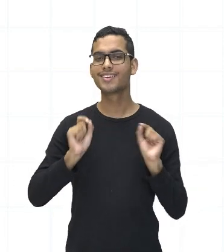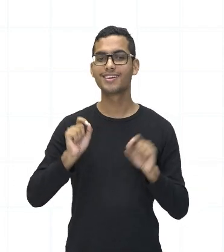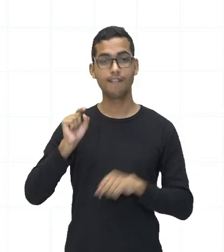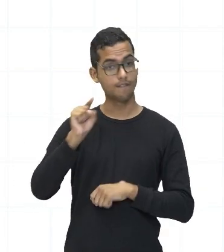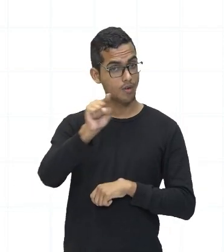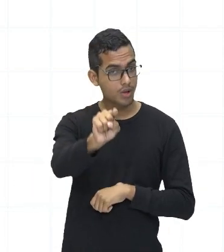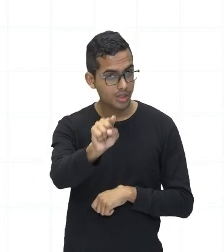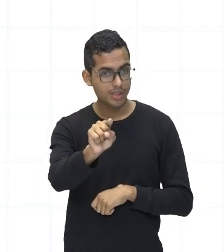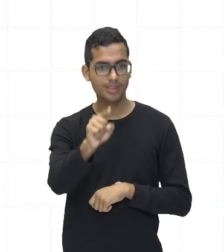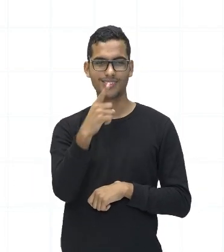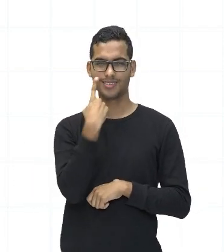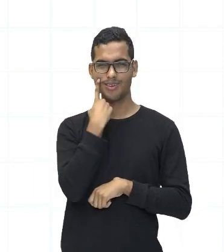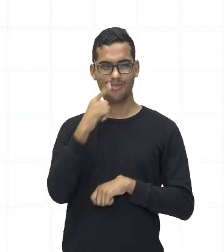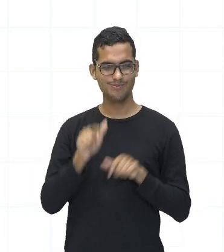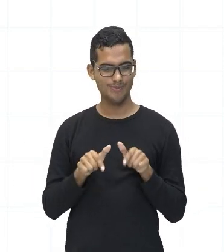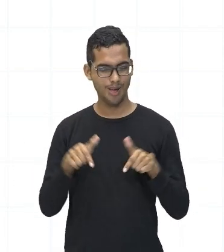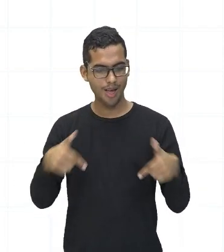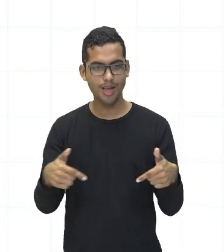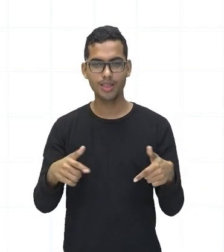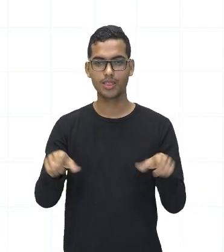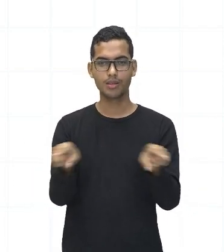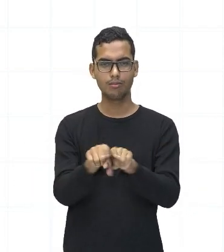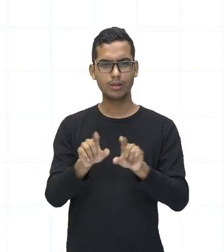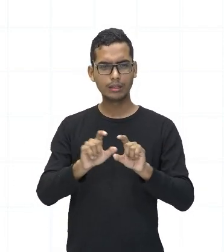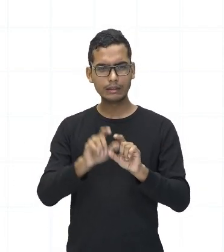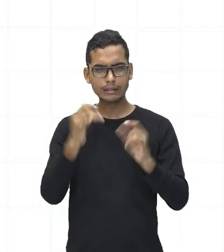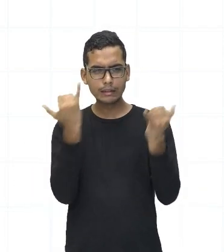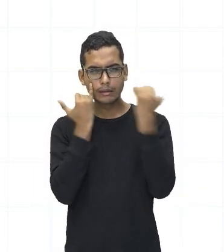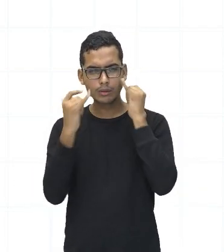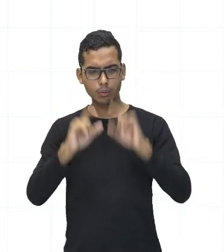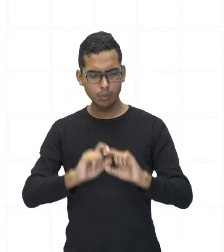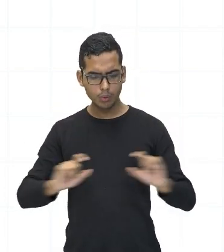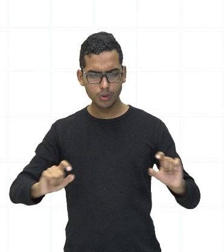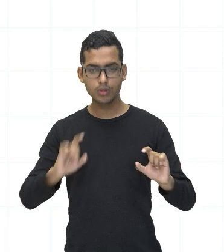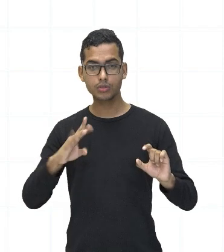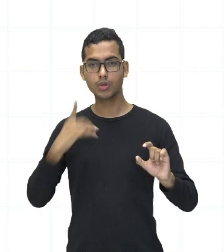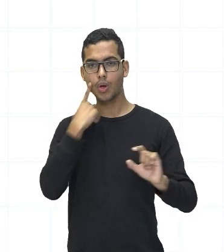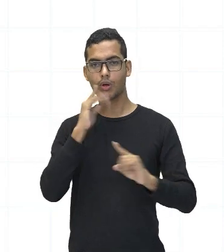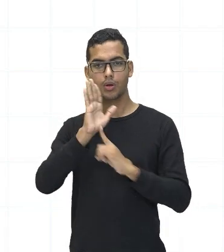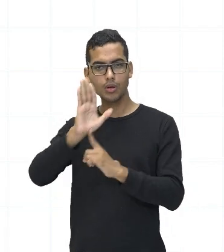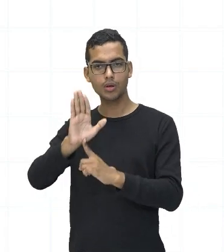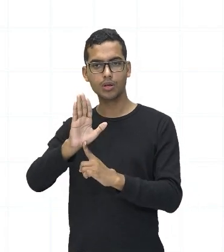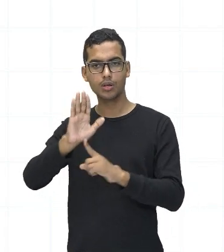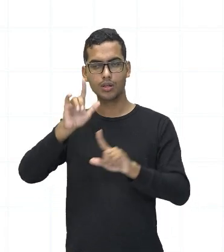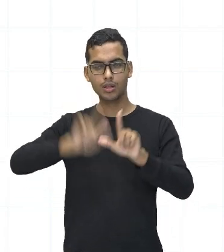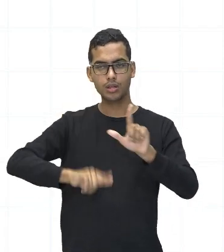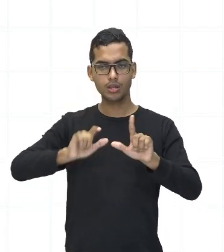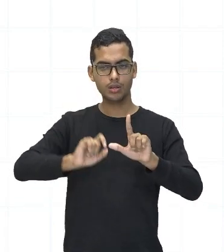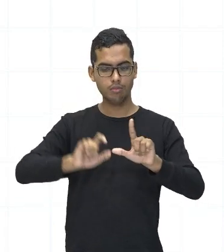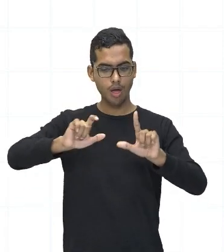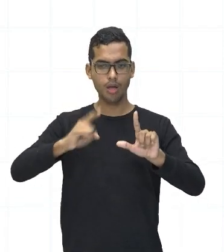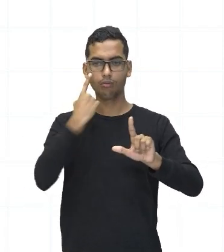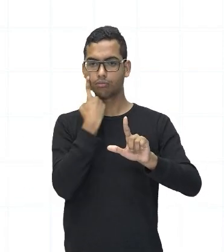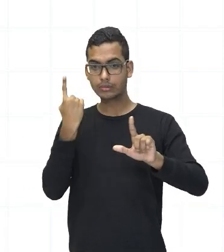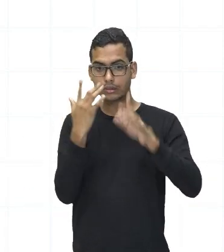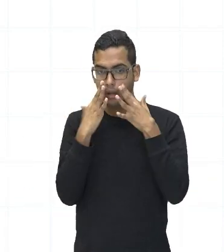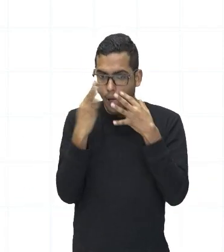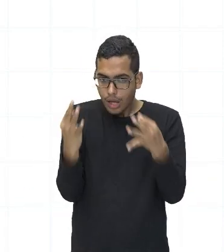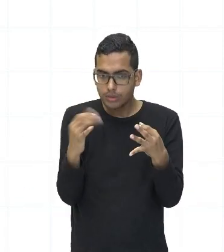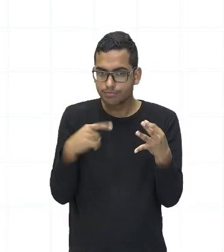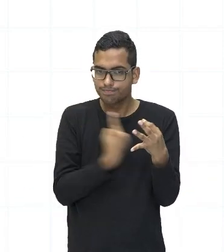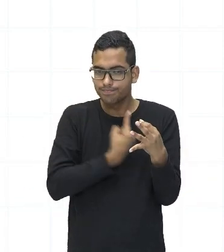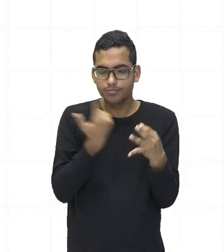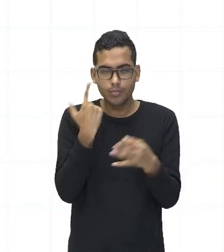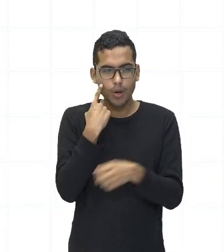algumas informações em letra menor, mas a gente vai trabalhar com isso que está com a letra maior, que é o que chama mais atenção de